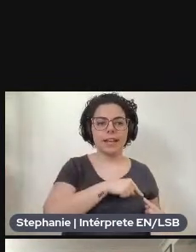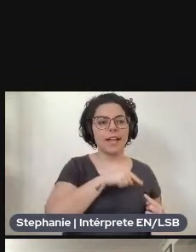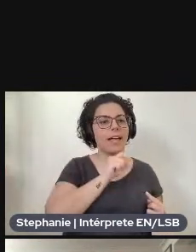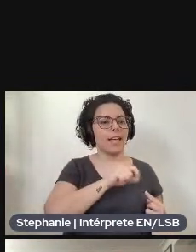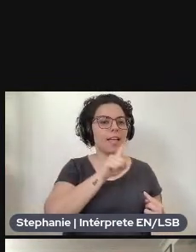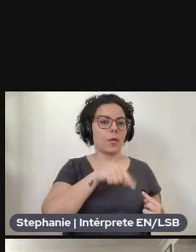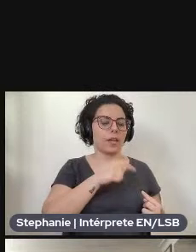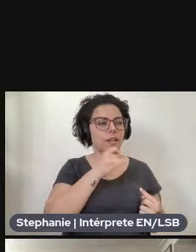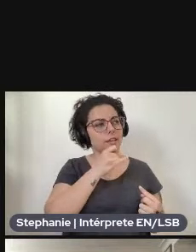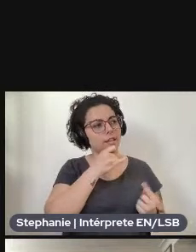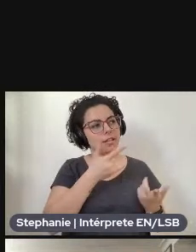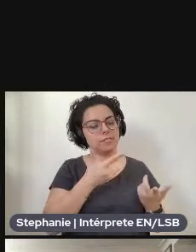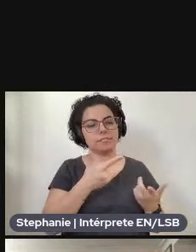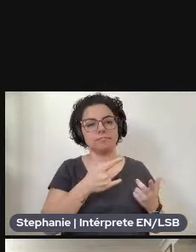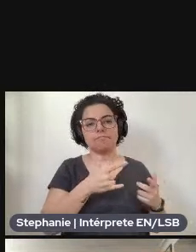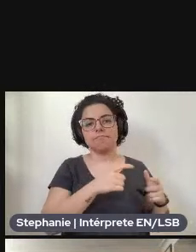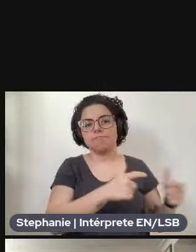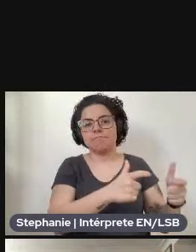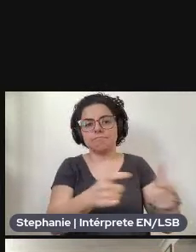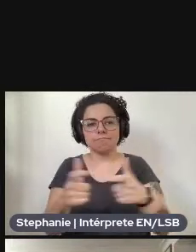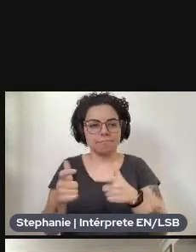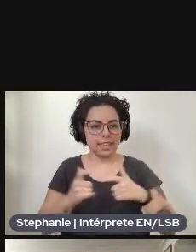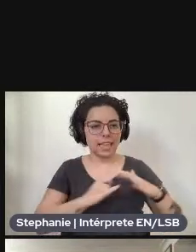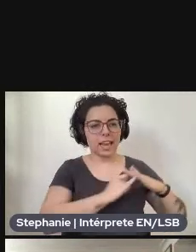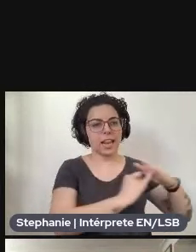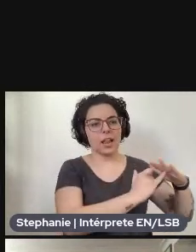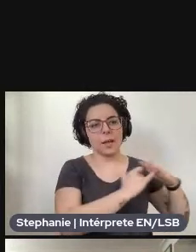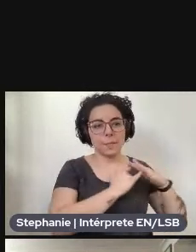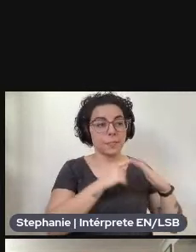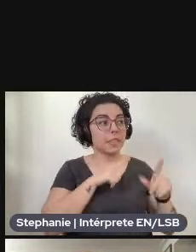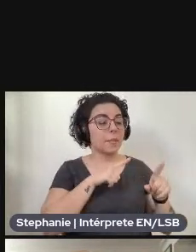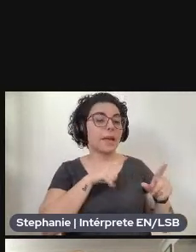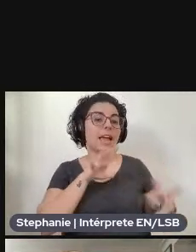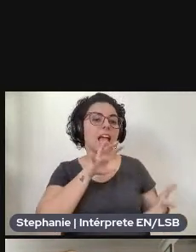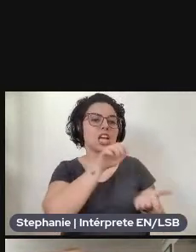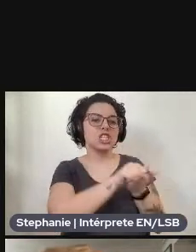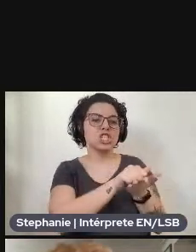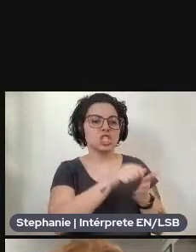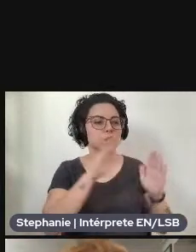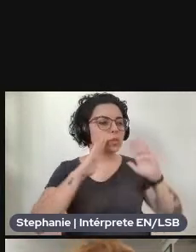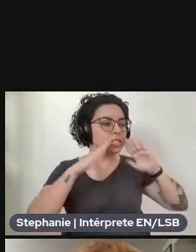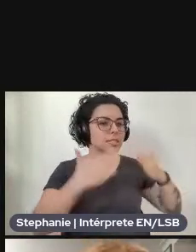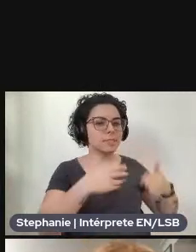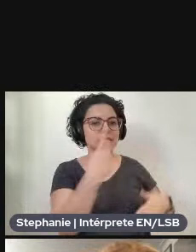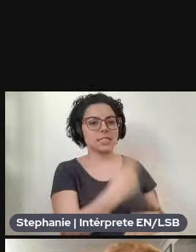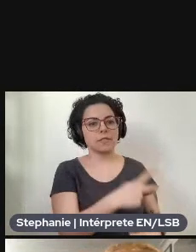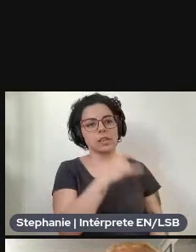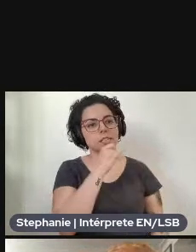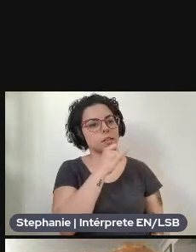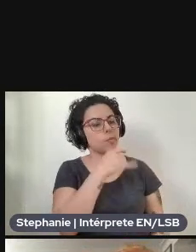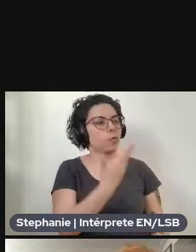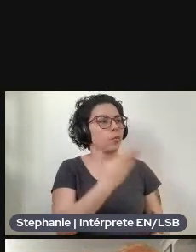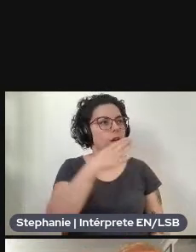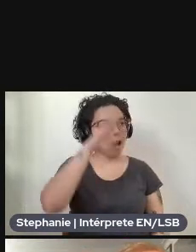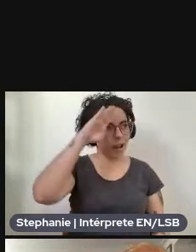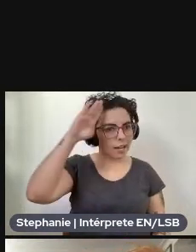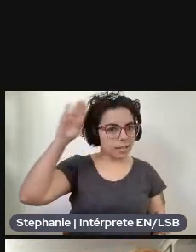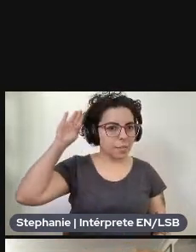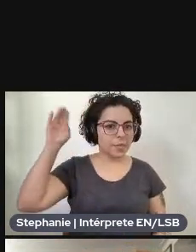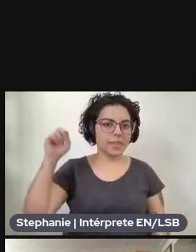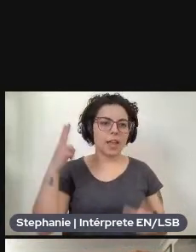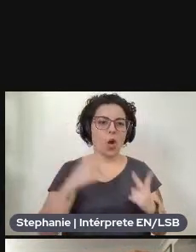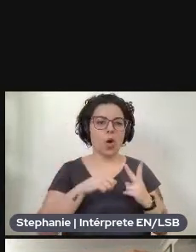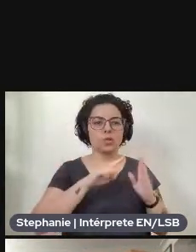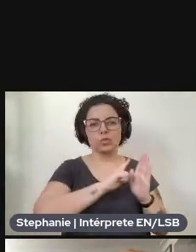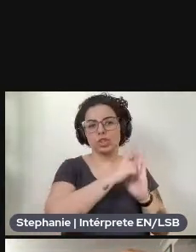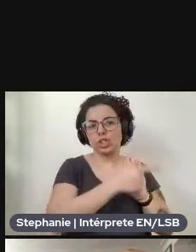registros particulares, digamos assim, associados a instituições, por exemplo, a academia e os géneros e registros da academia,